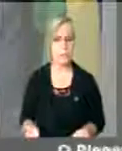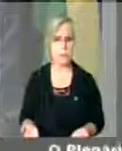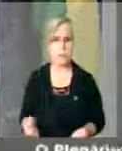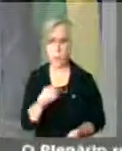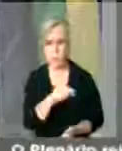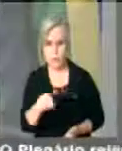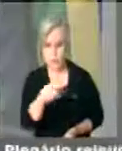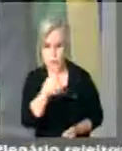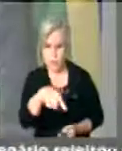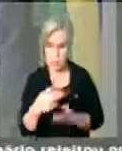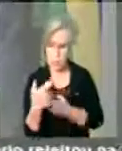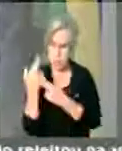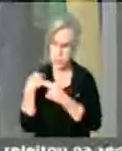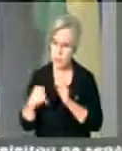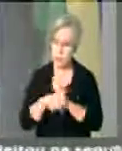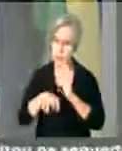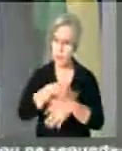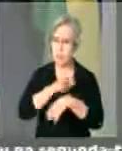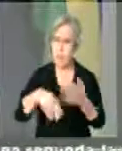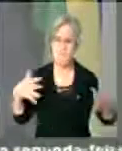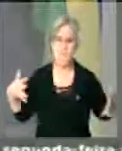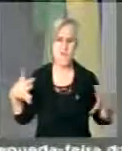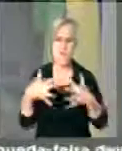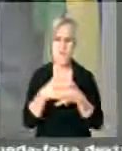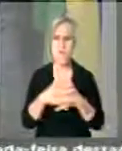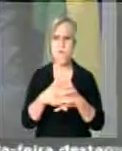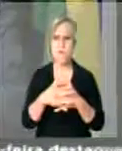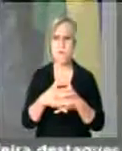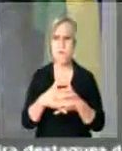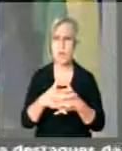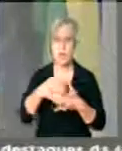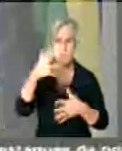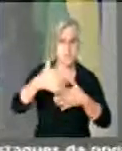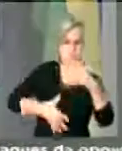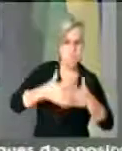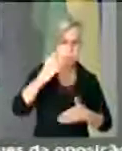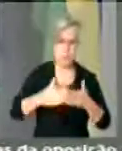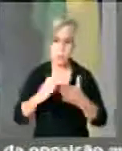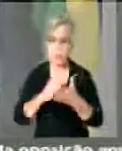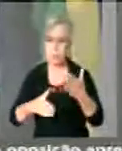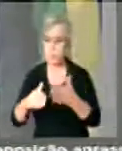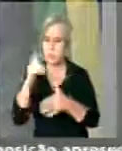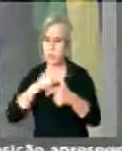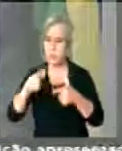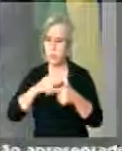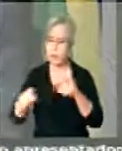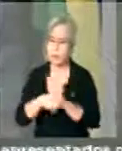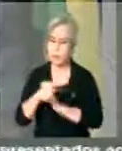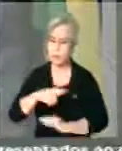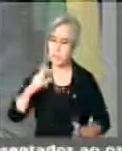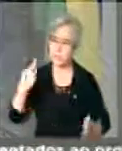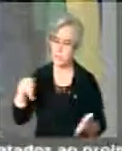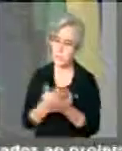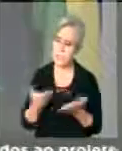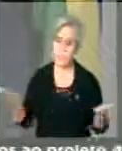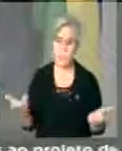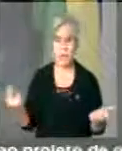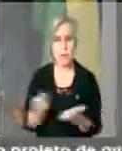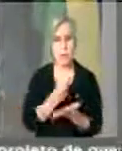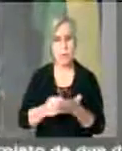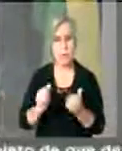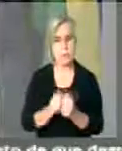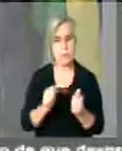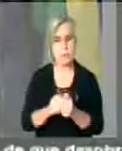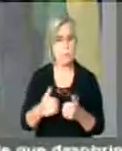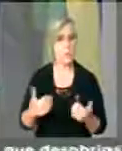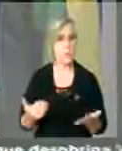São responsáveis pela anarquia, por todos esses problemas que durante 13 anos e